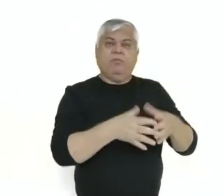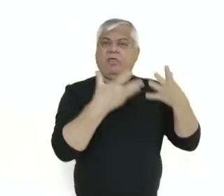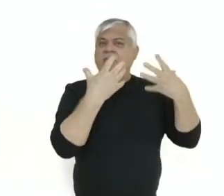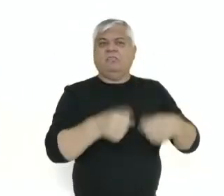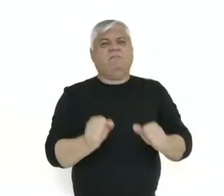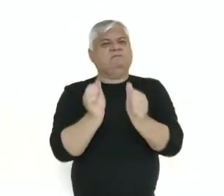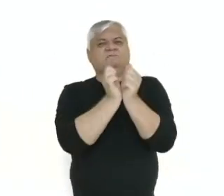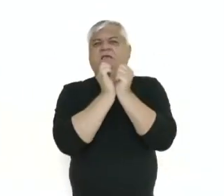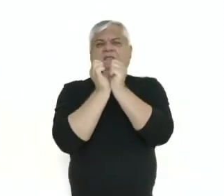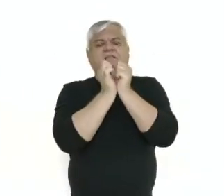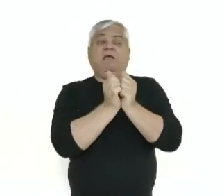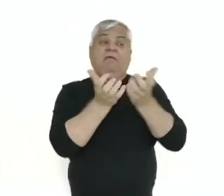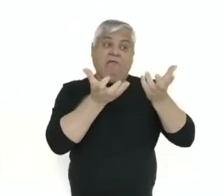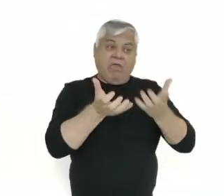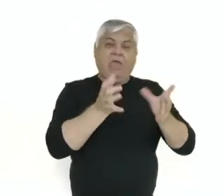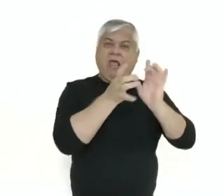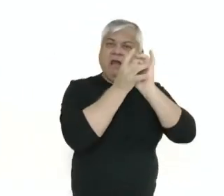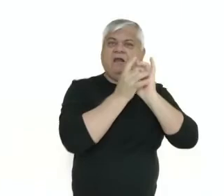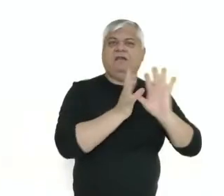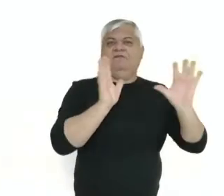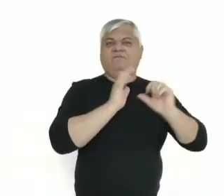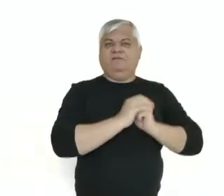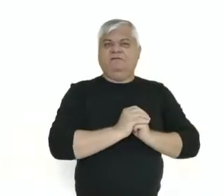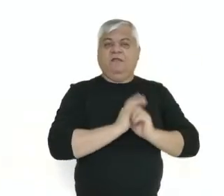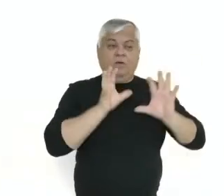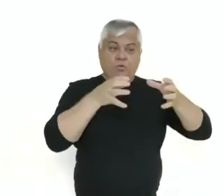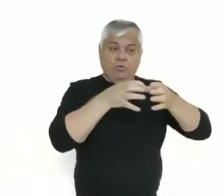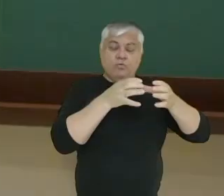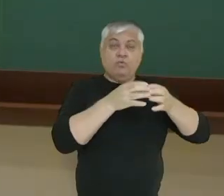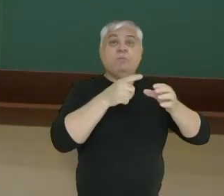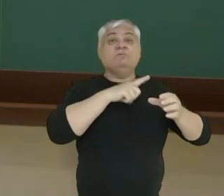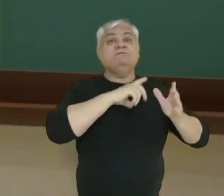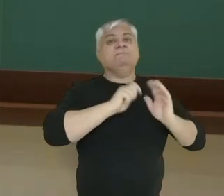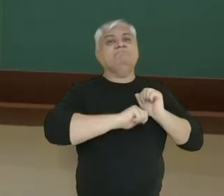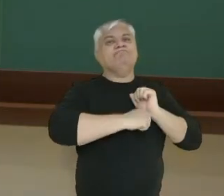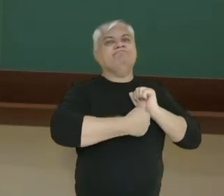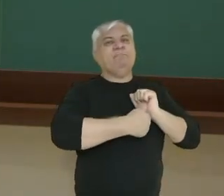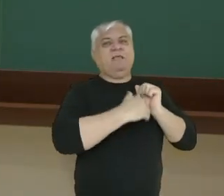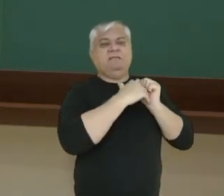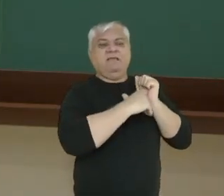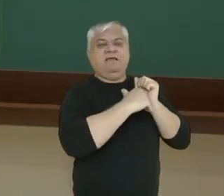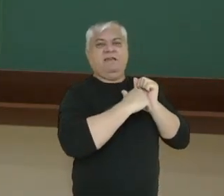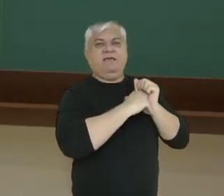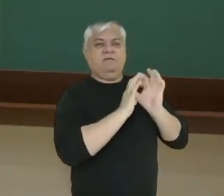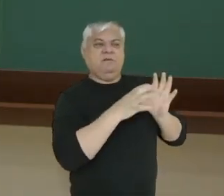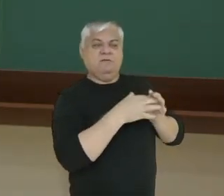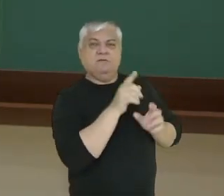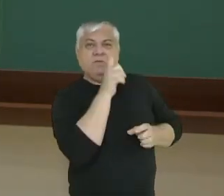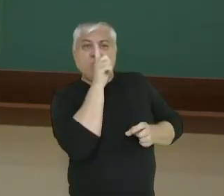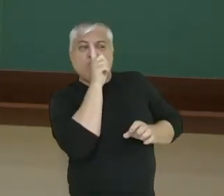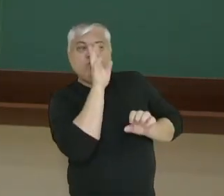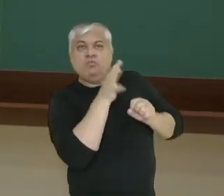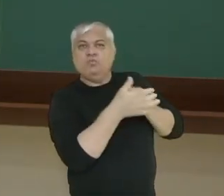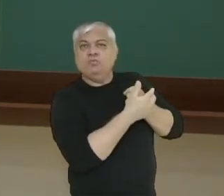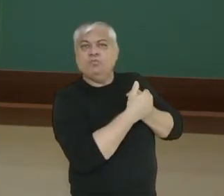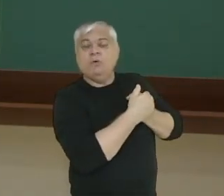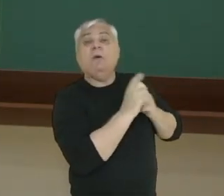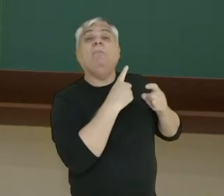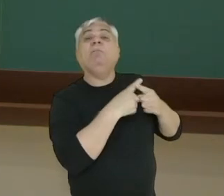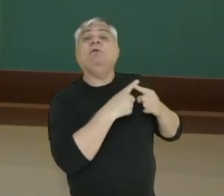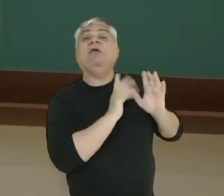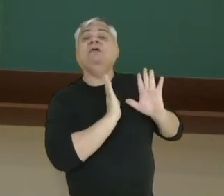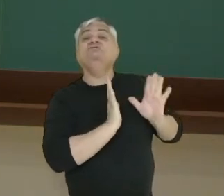os cativos. Uma delas, inclusive, era secreta, mas isso tudo era reflexo do que já